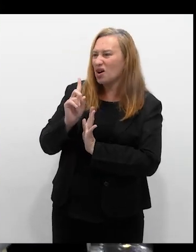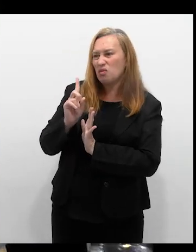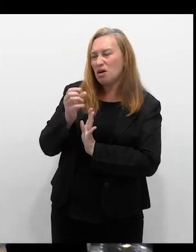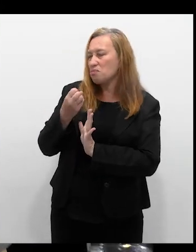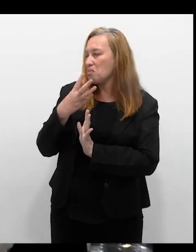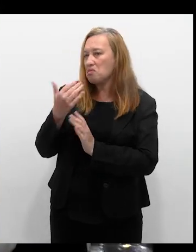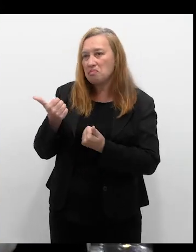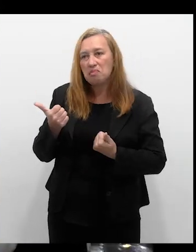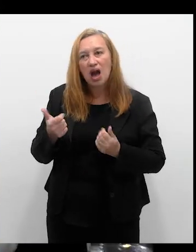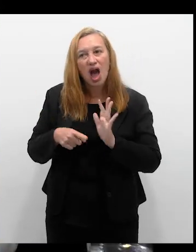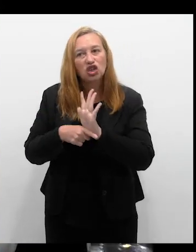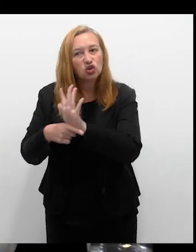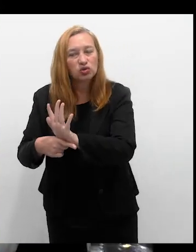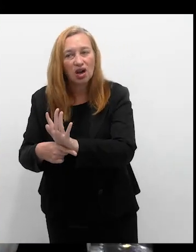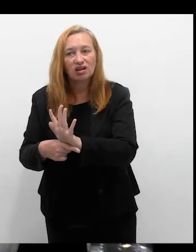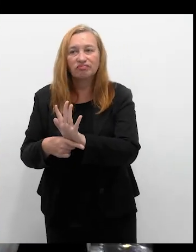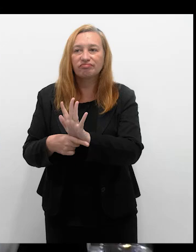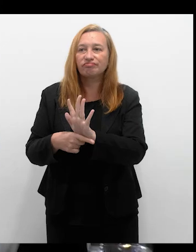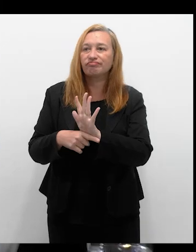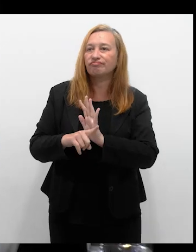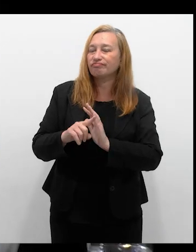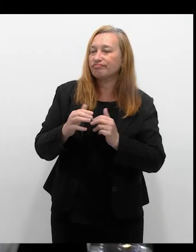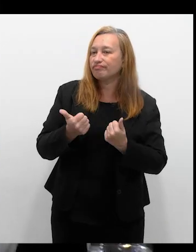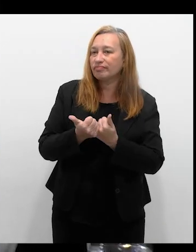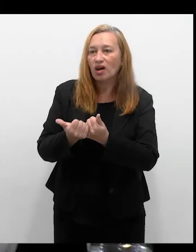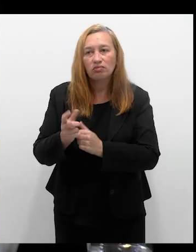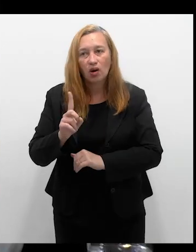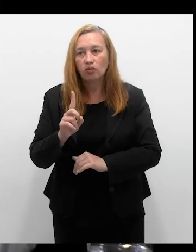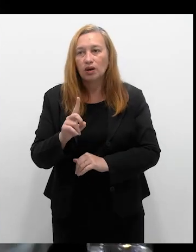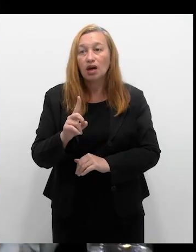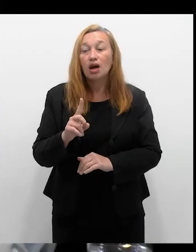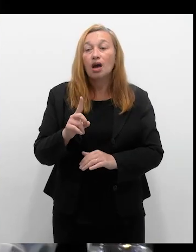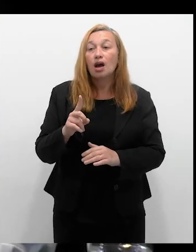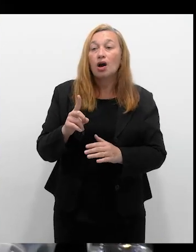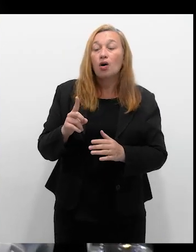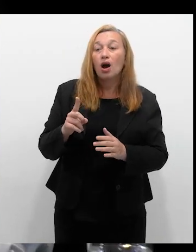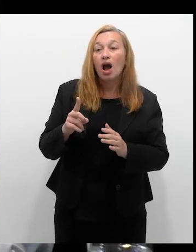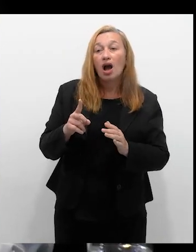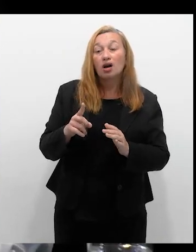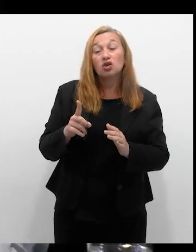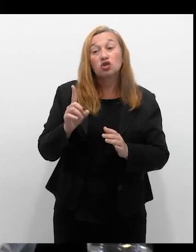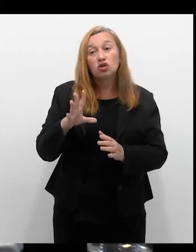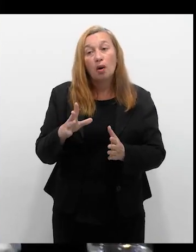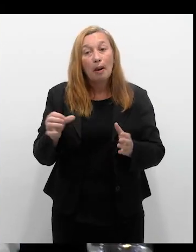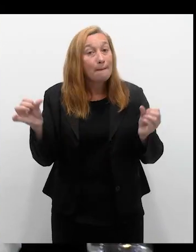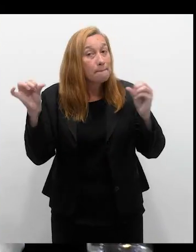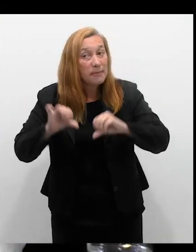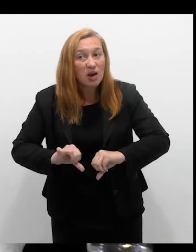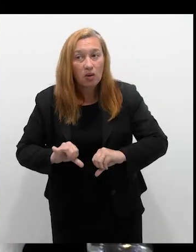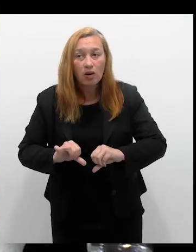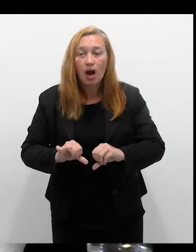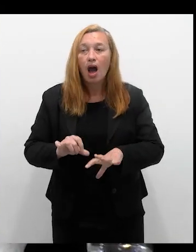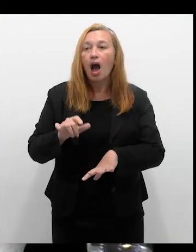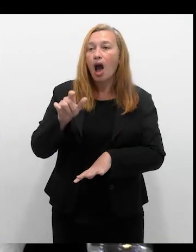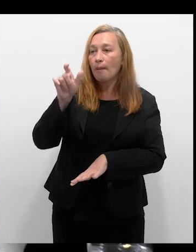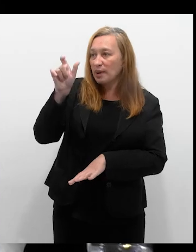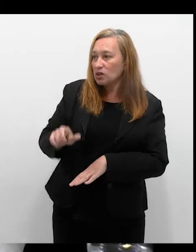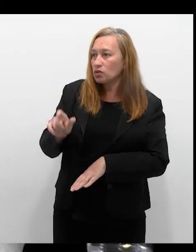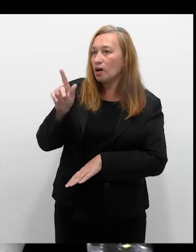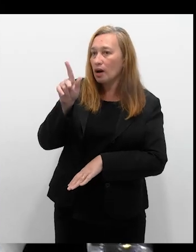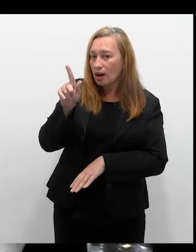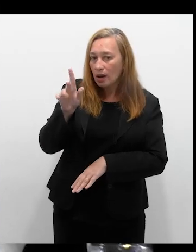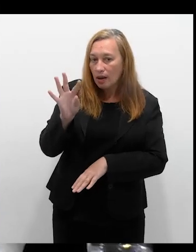verdade, eles não contribuem para auxiliar as pessoas, eles contribuem para perpetuar o estereótipo de que pessoas com